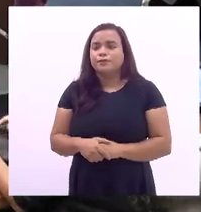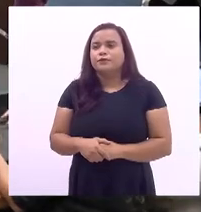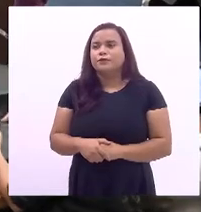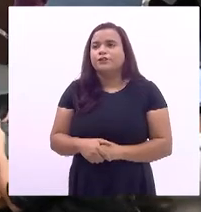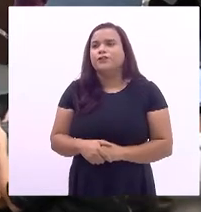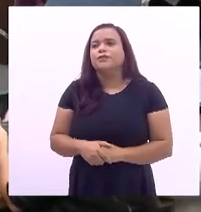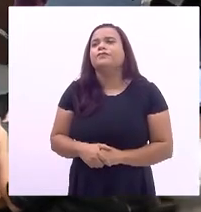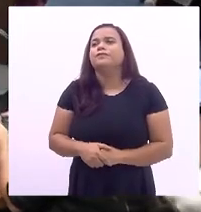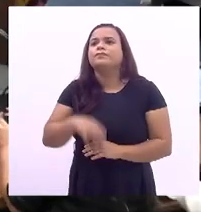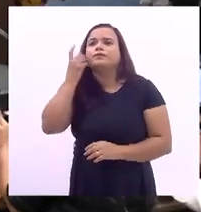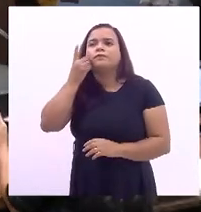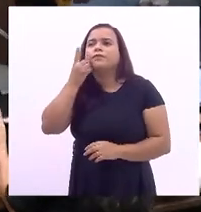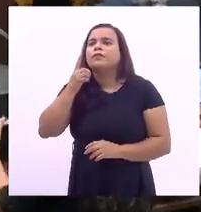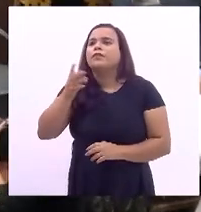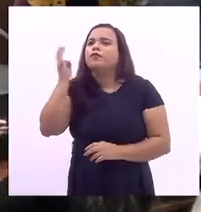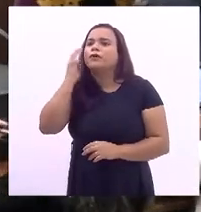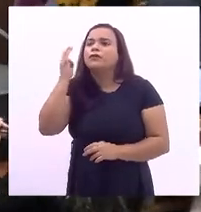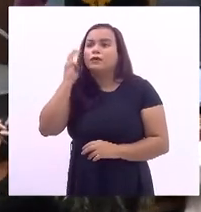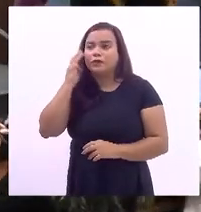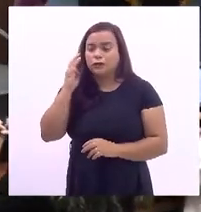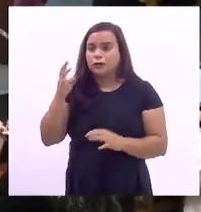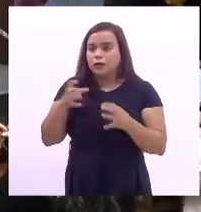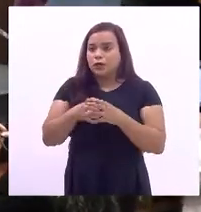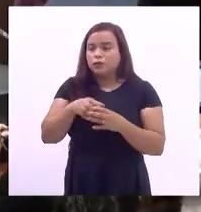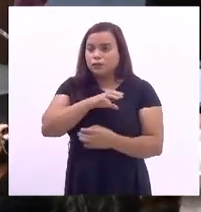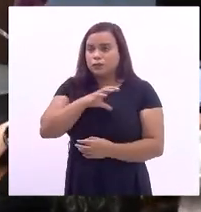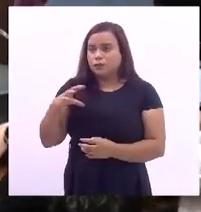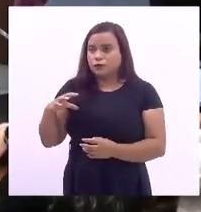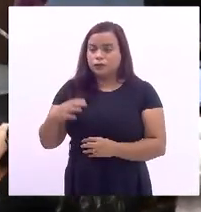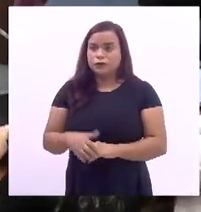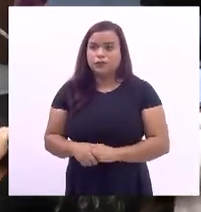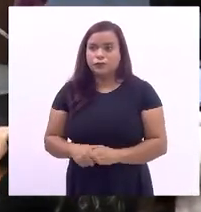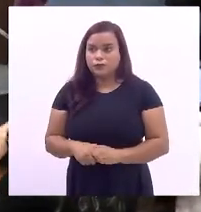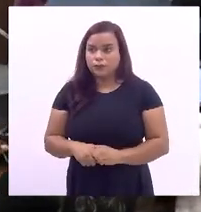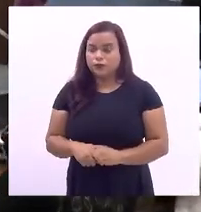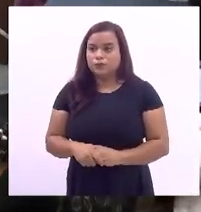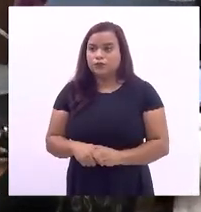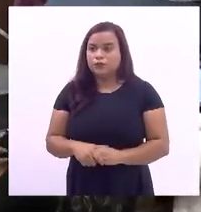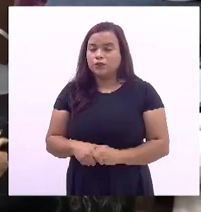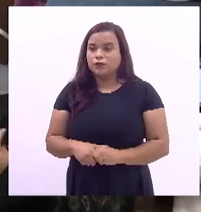a capital do valdec comissão de Ciência e Tecnologia E aí